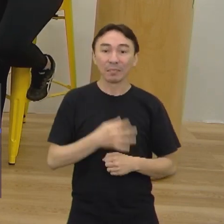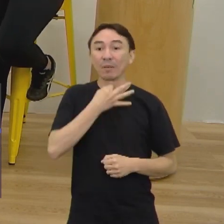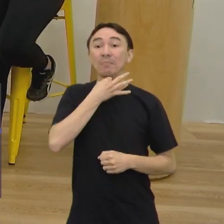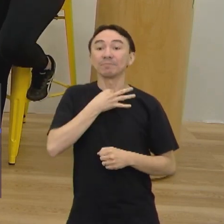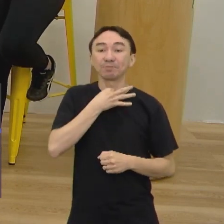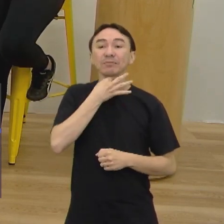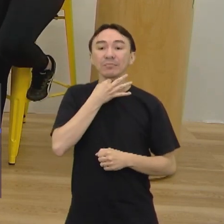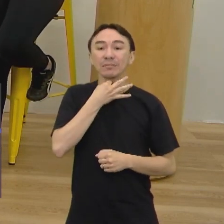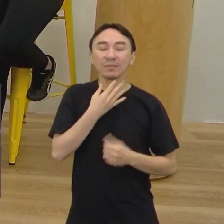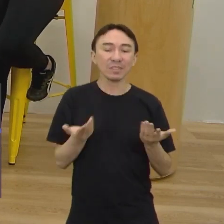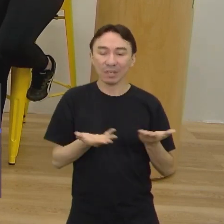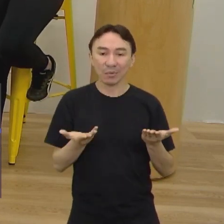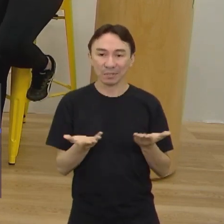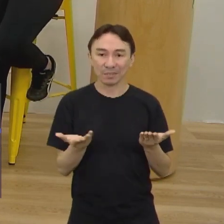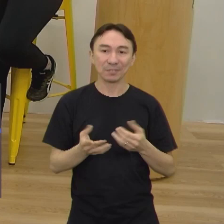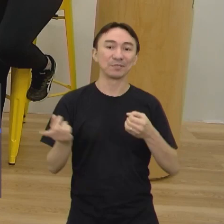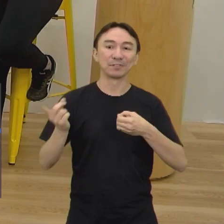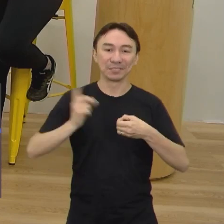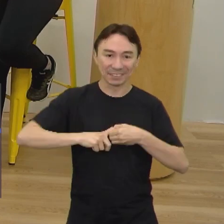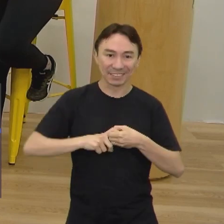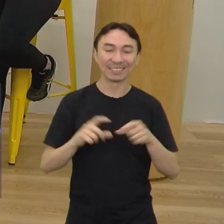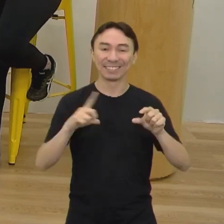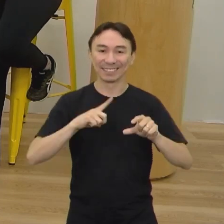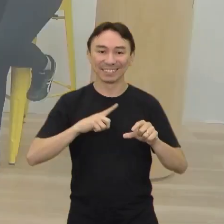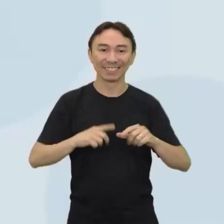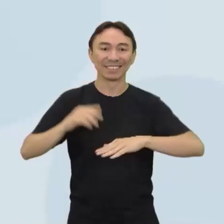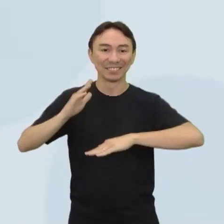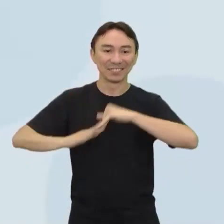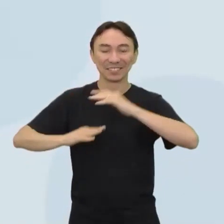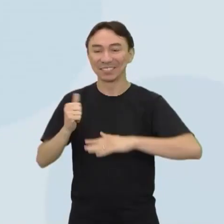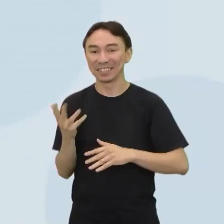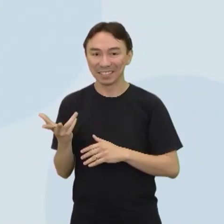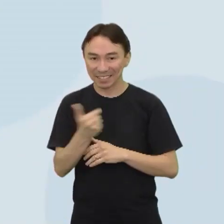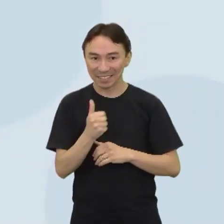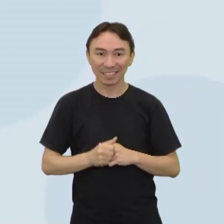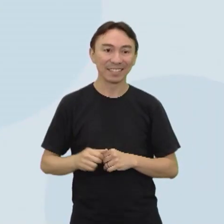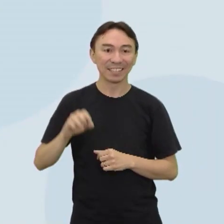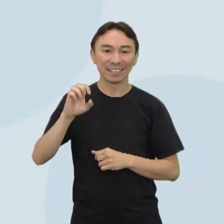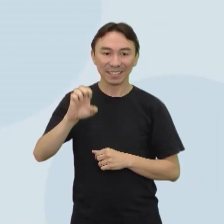tá bom, vamos lá. Vamos lá. A habilidade da aula de hoje.